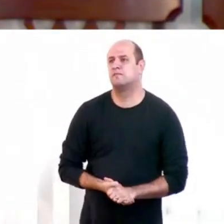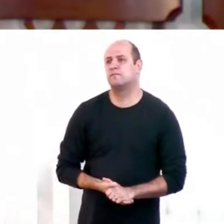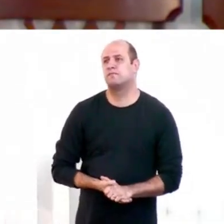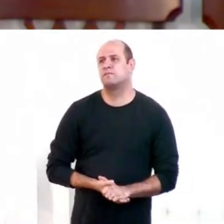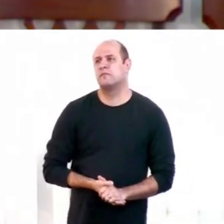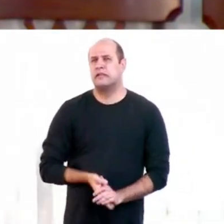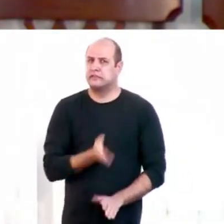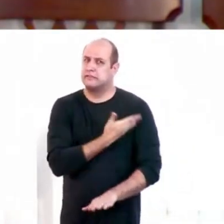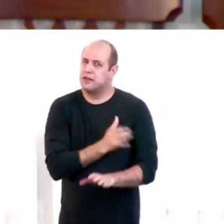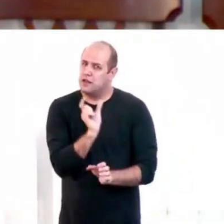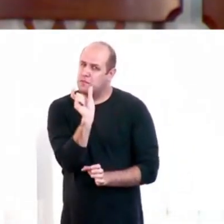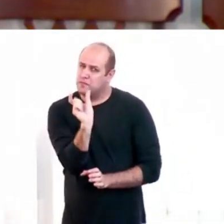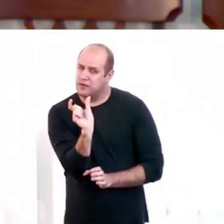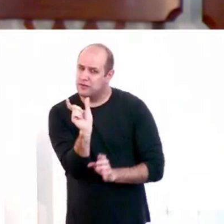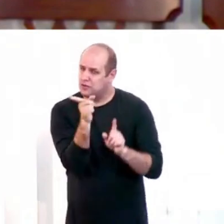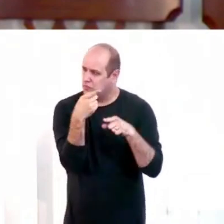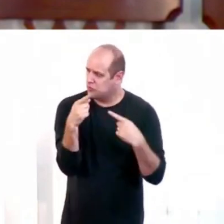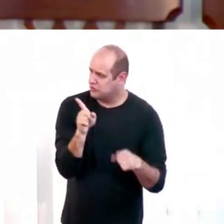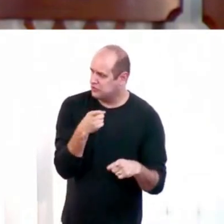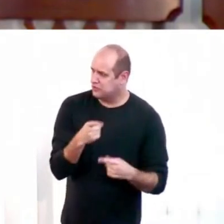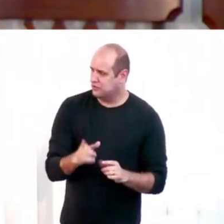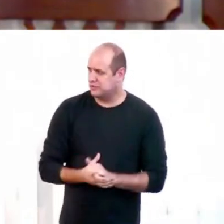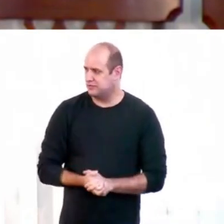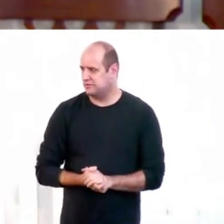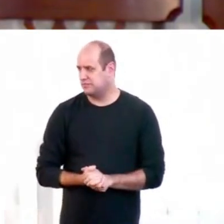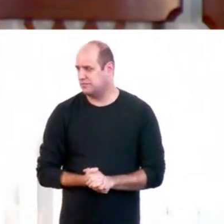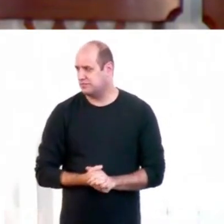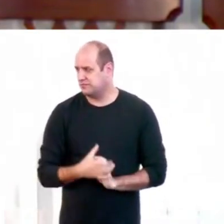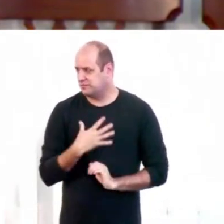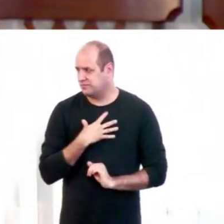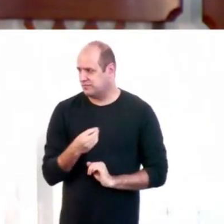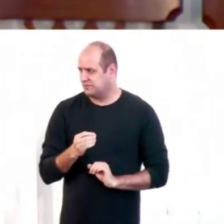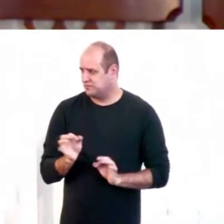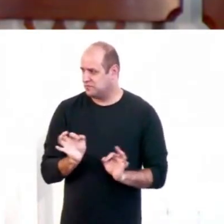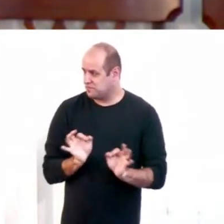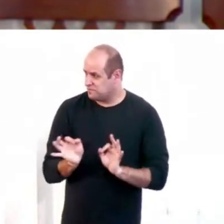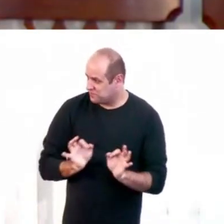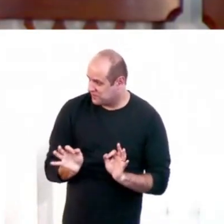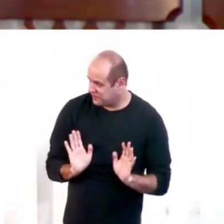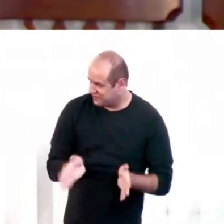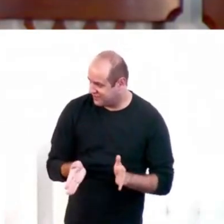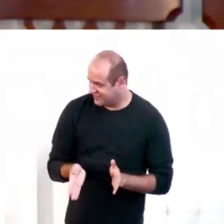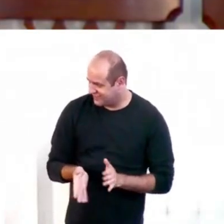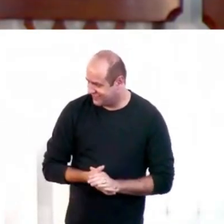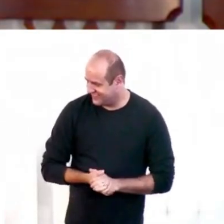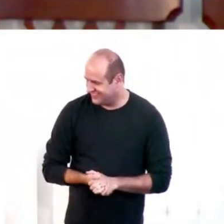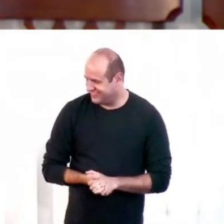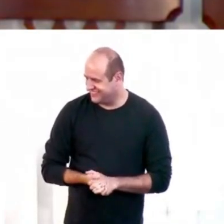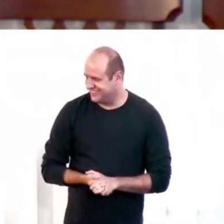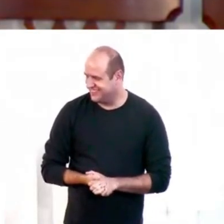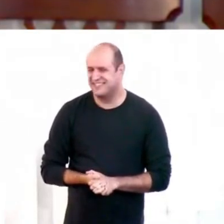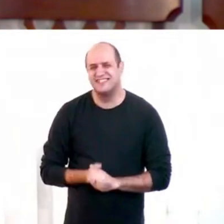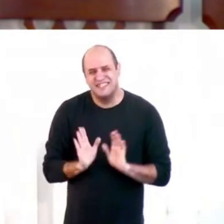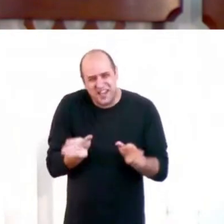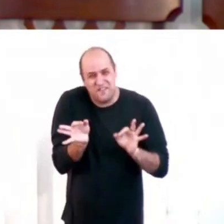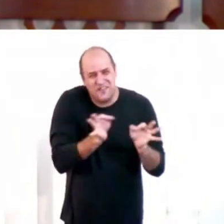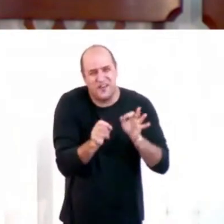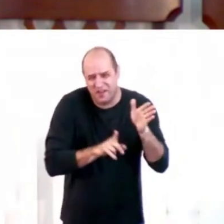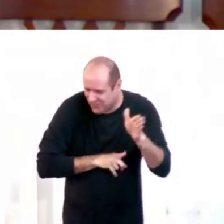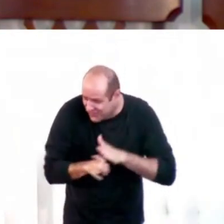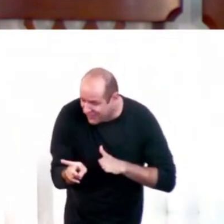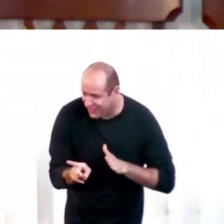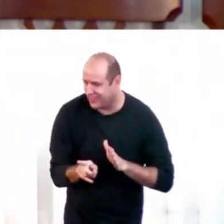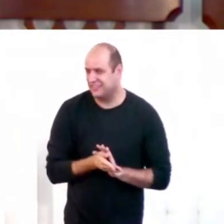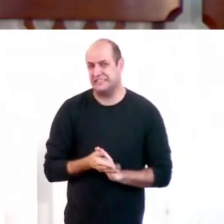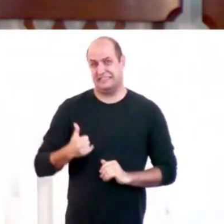trecho do coro de um hino. Minha filha, está preparada, dona Esther? Opa! Ela está com 6